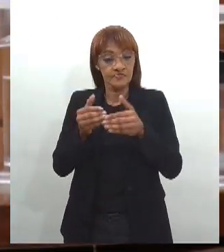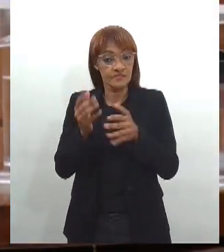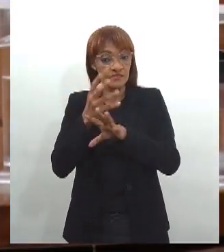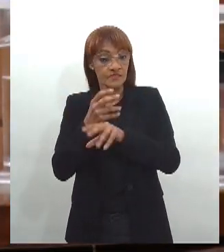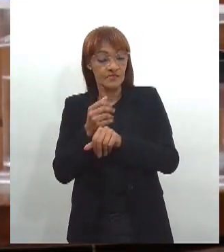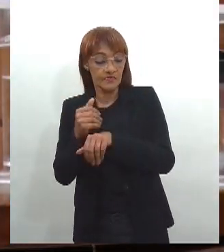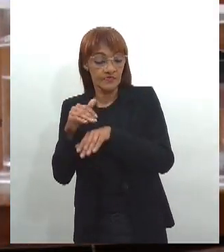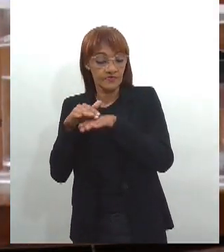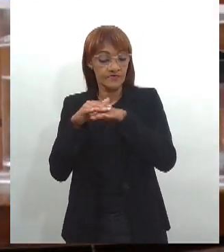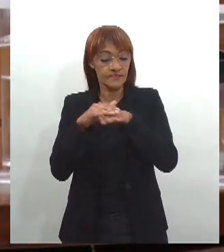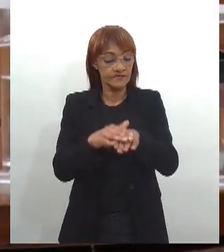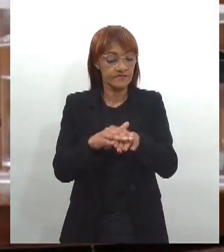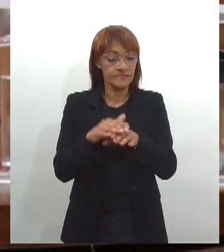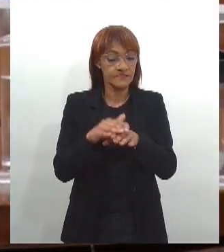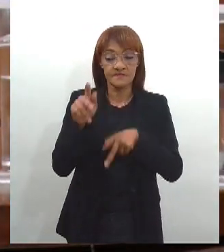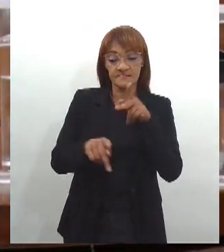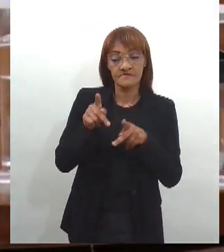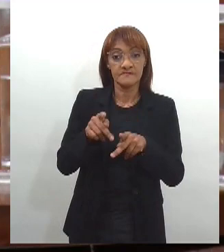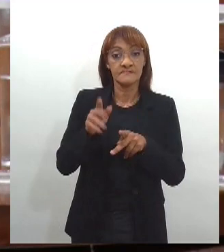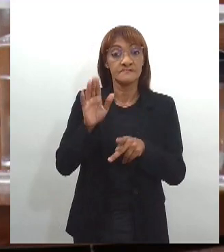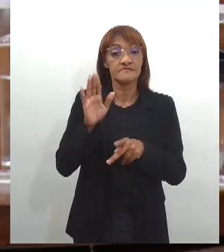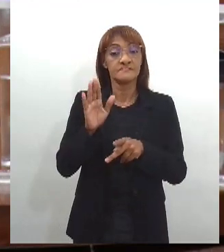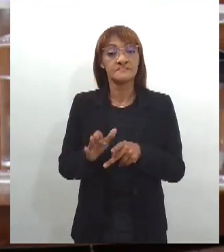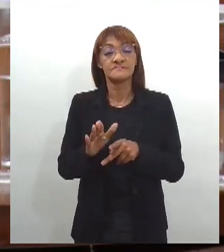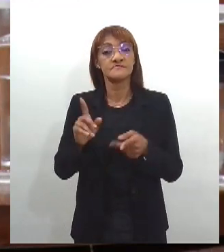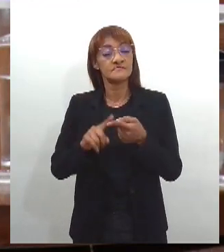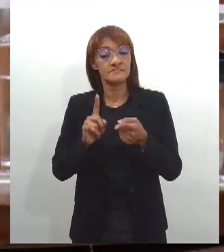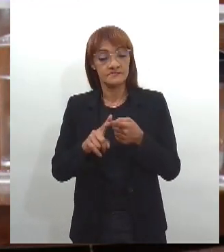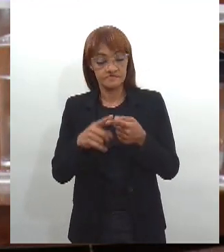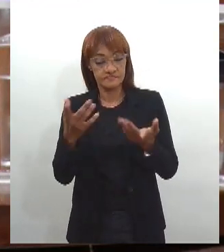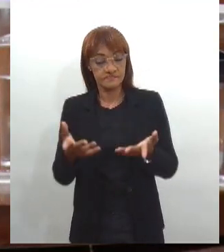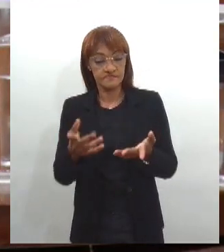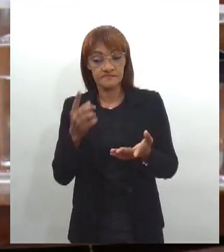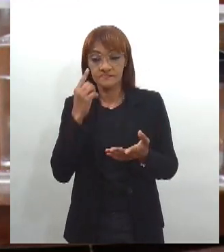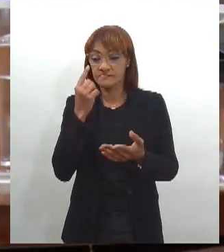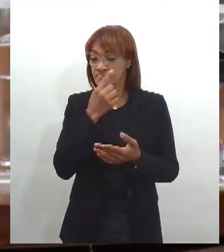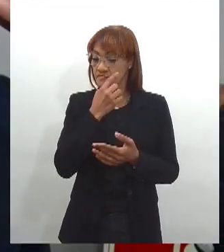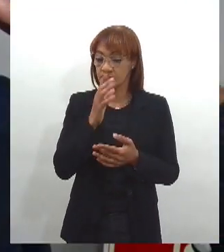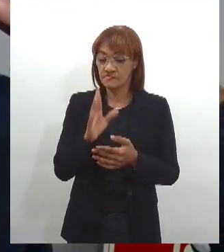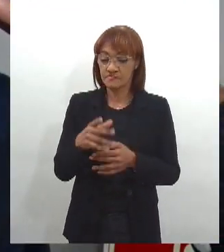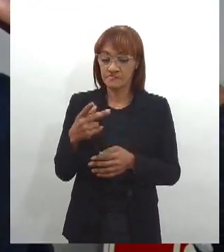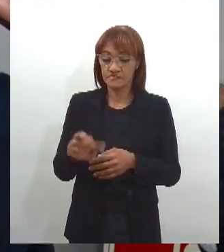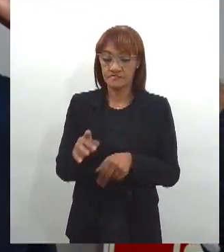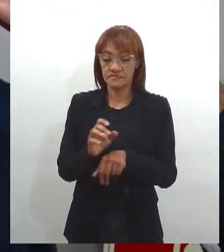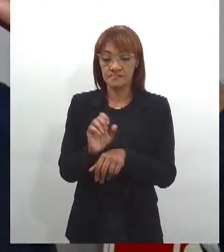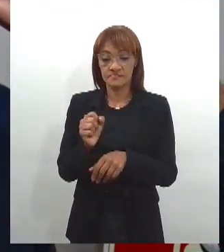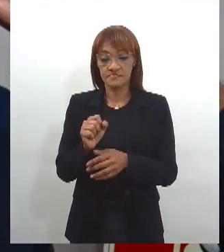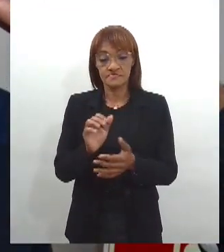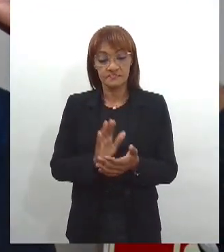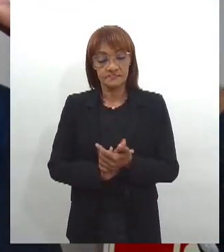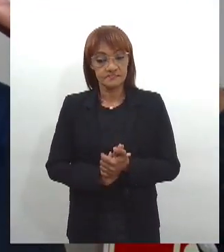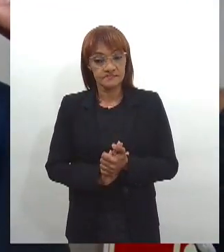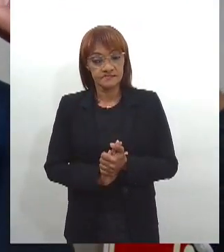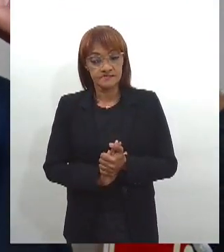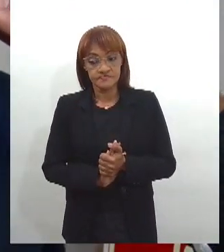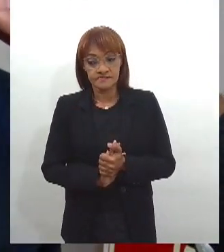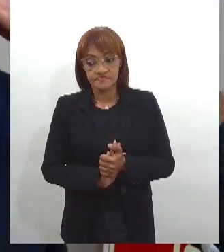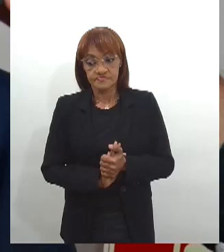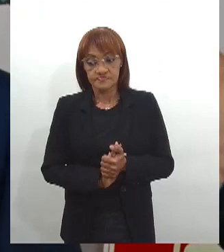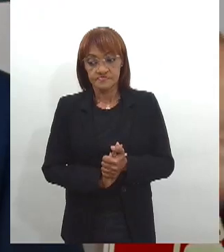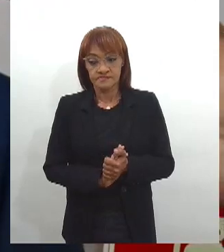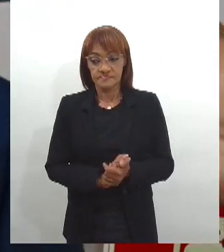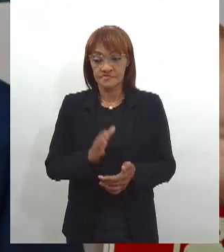população aos tratamentos voltados à visão na rede pública de saúde. o indivíduo, a partir de